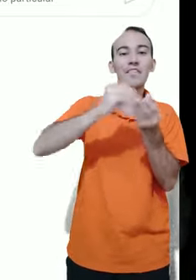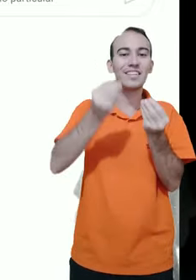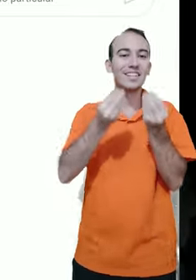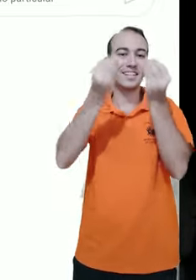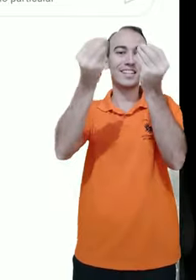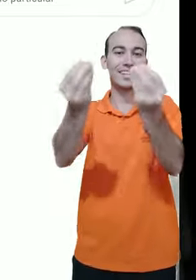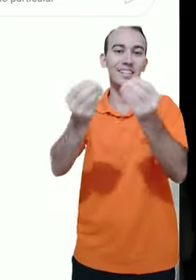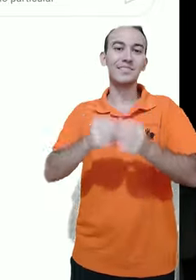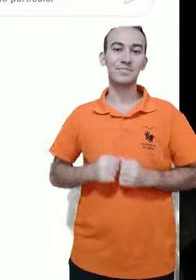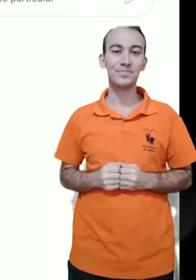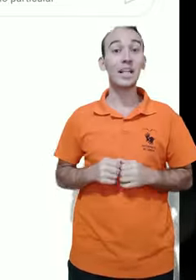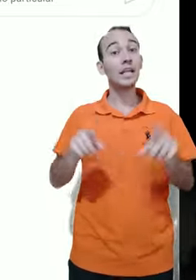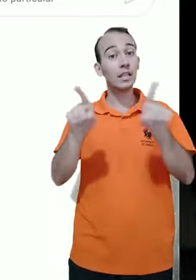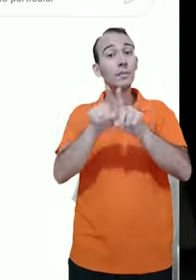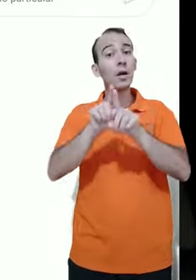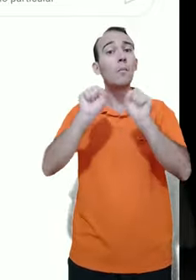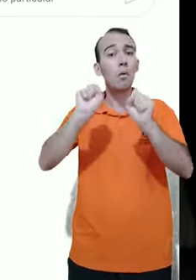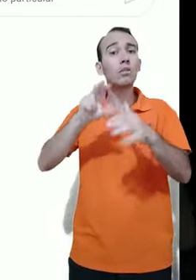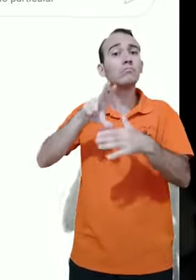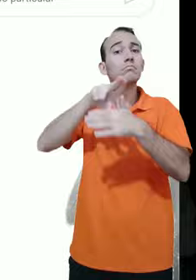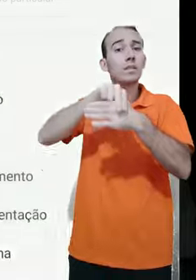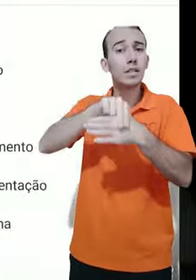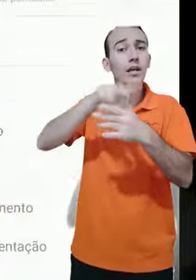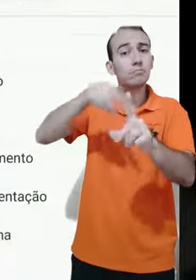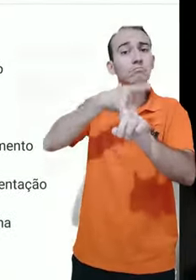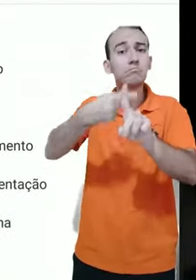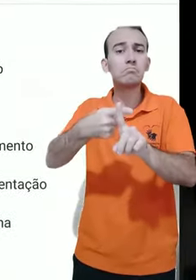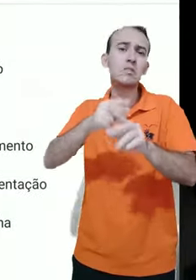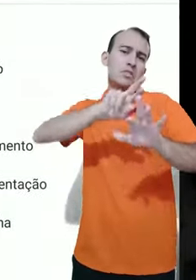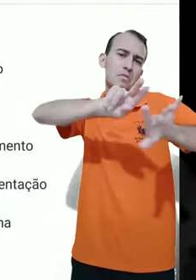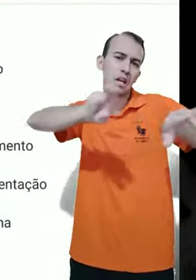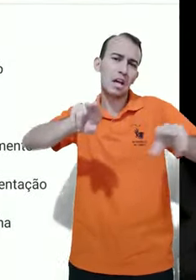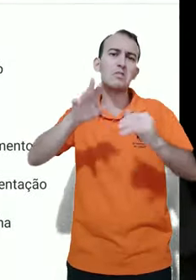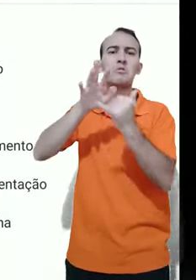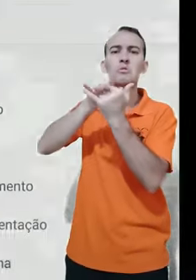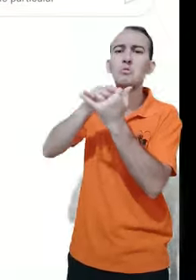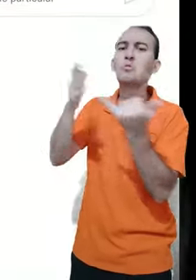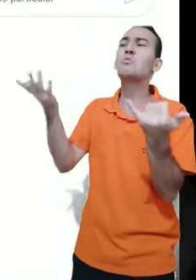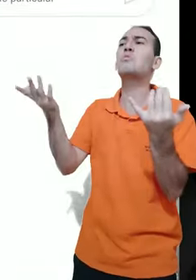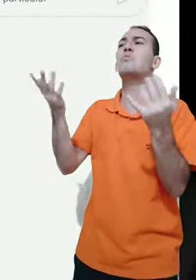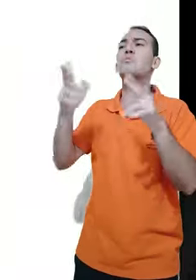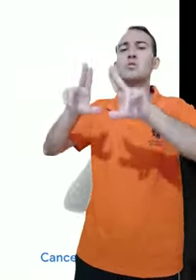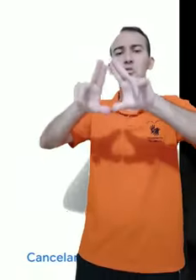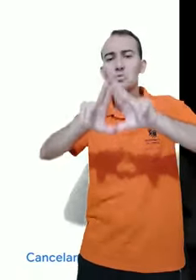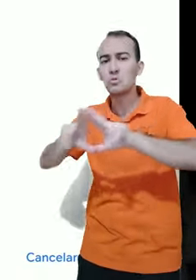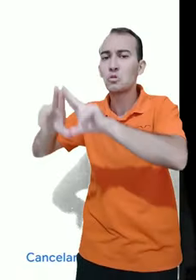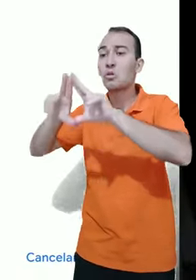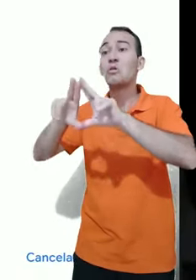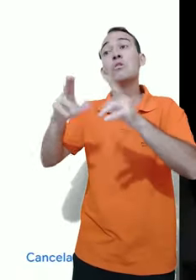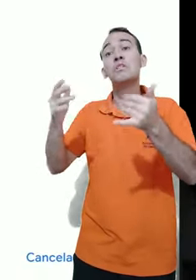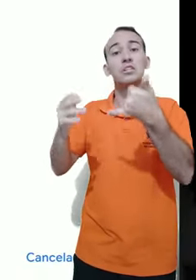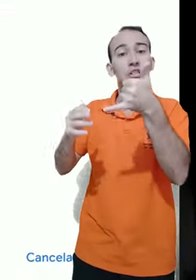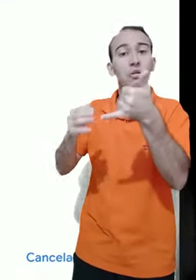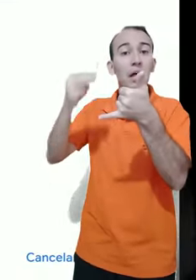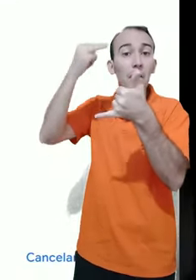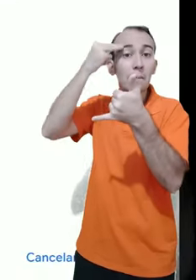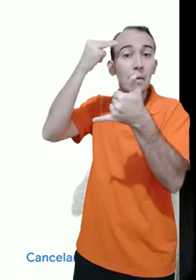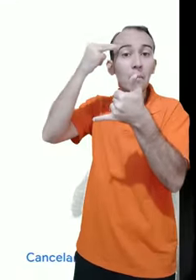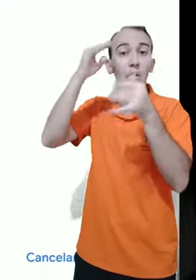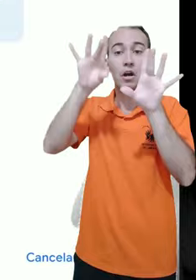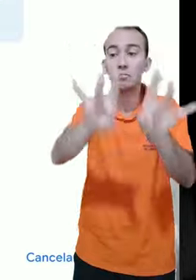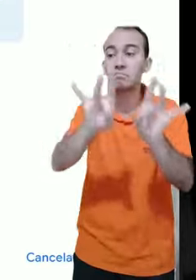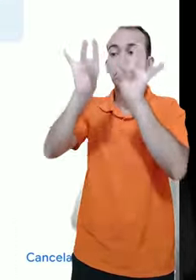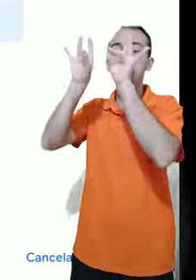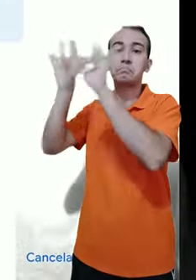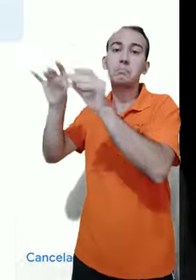pode adicionar algum anexo ao clicar em adicionar anexo que pode ser um arquivo do drive link e compartilhável um arquivo do